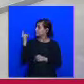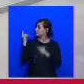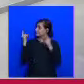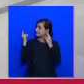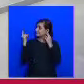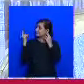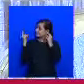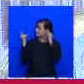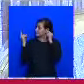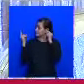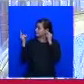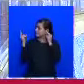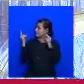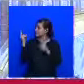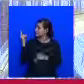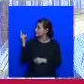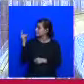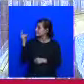posicionadas